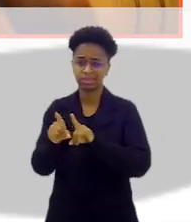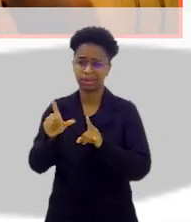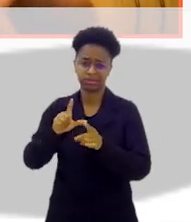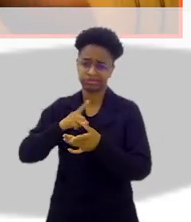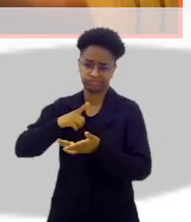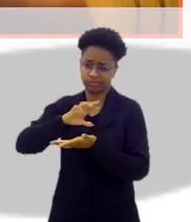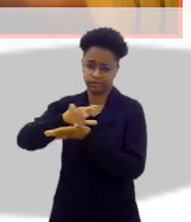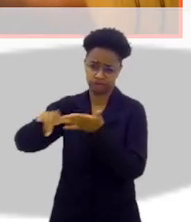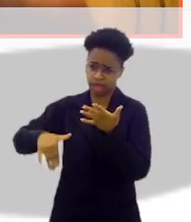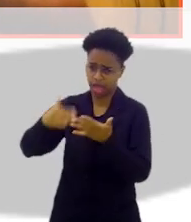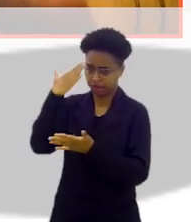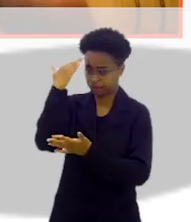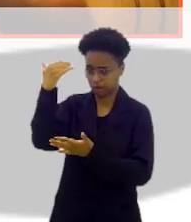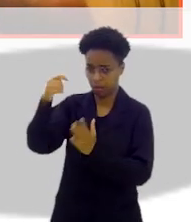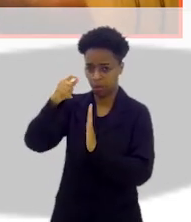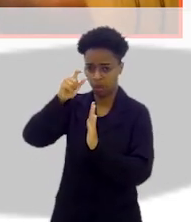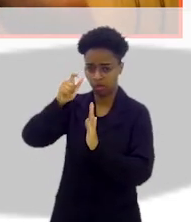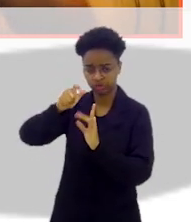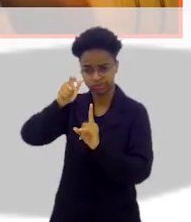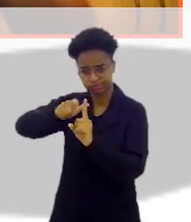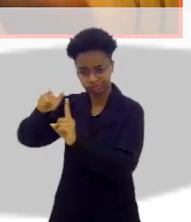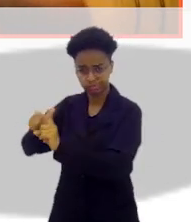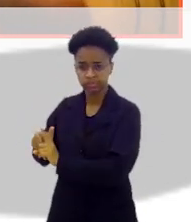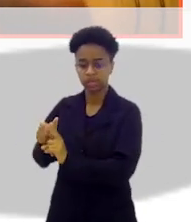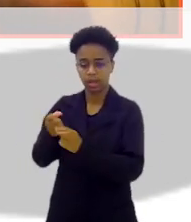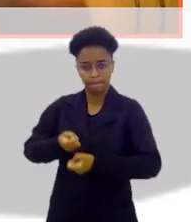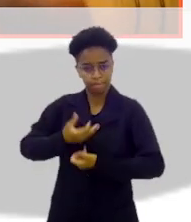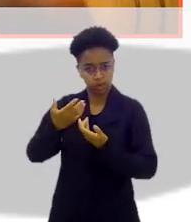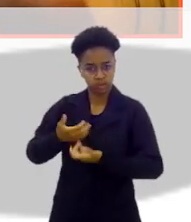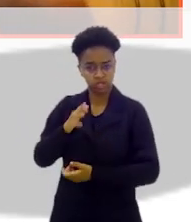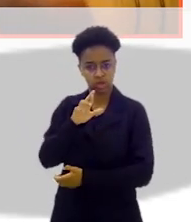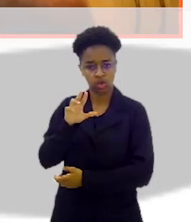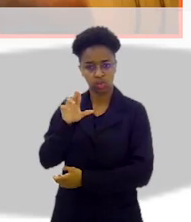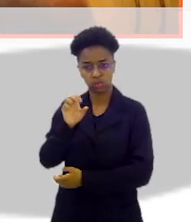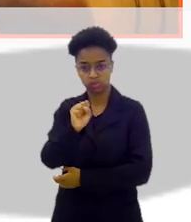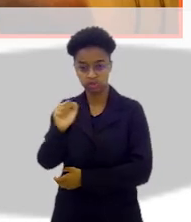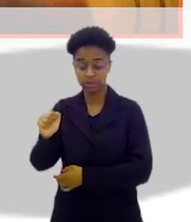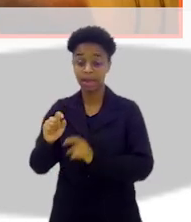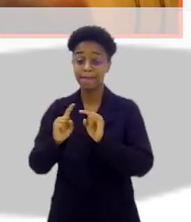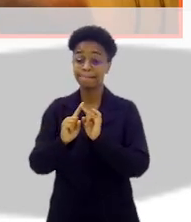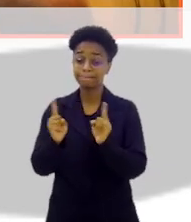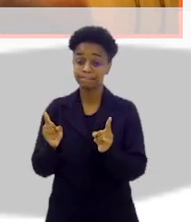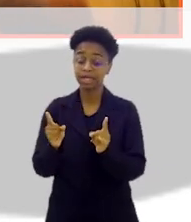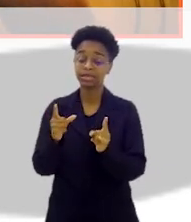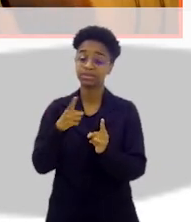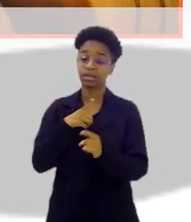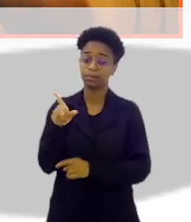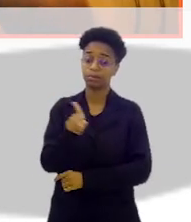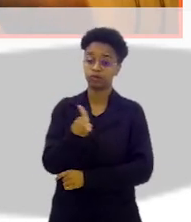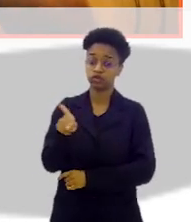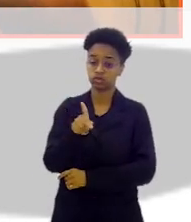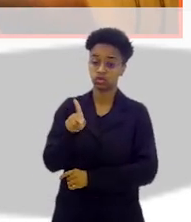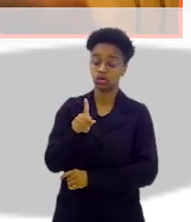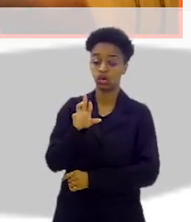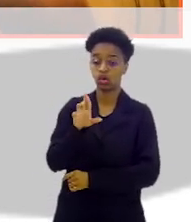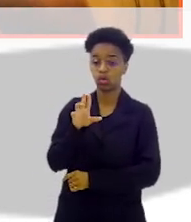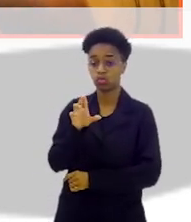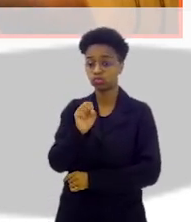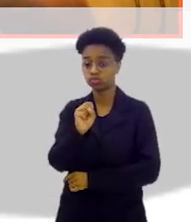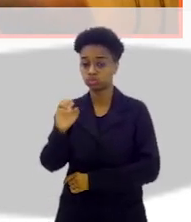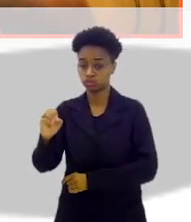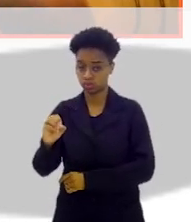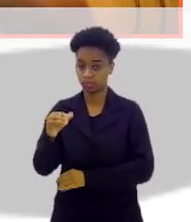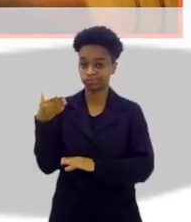Akhmatova e outros grandes representantes da poesia russa. Mas eu tive uma professora de